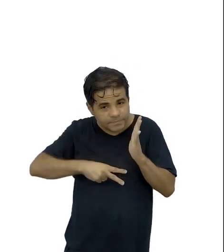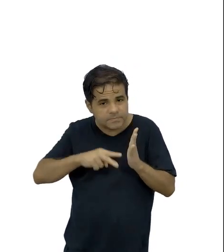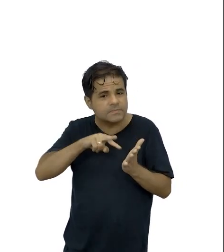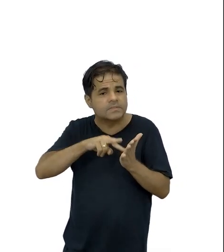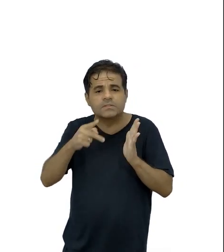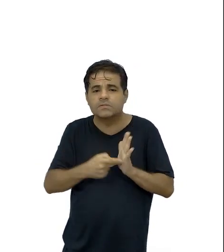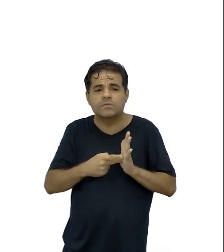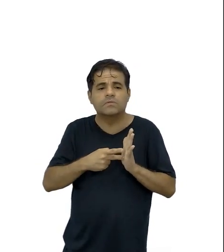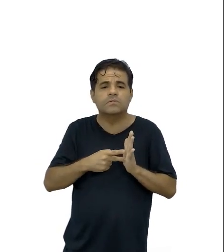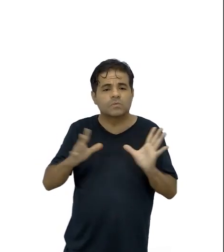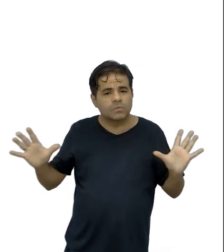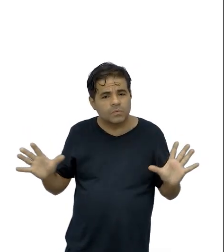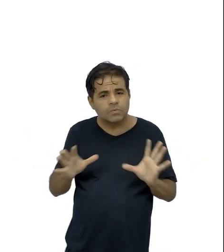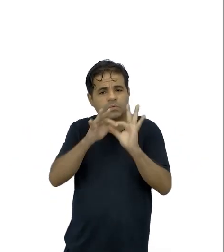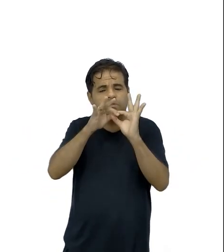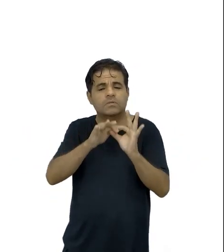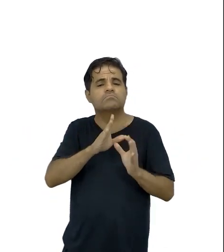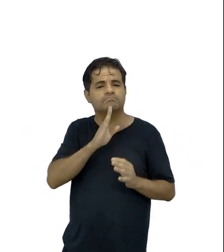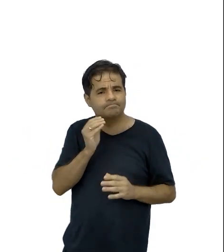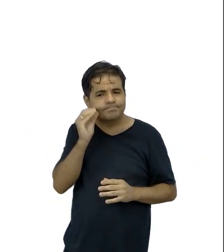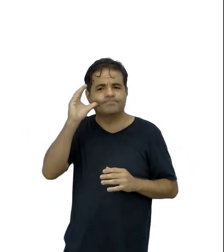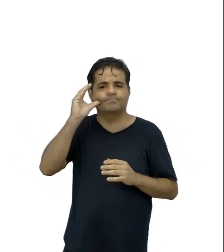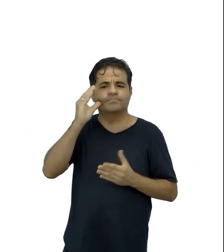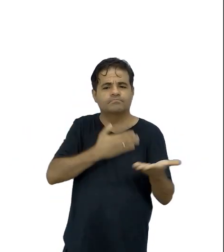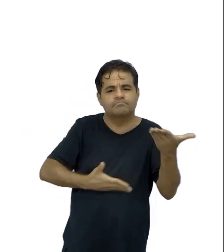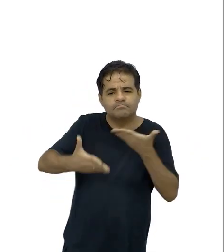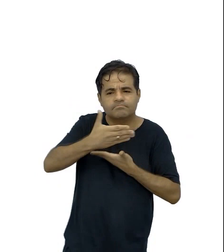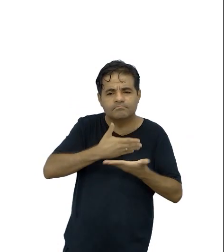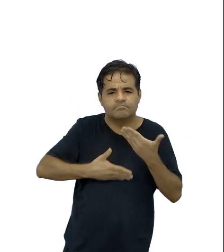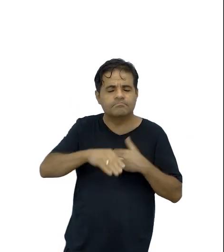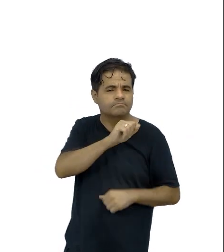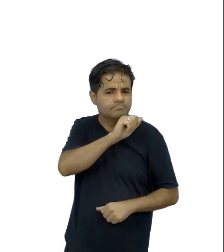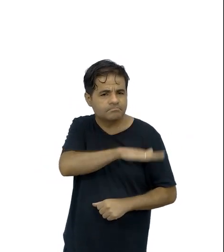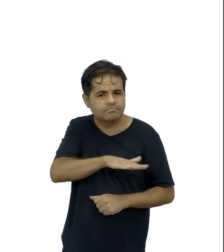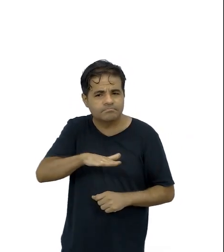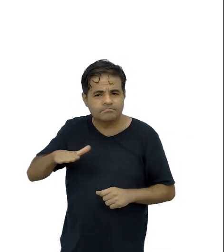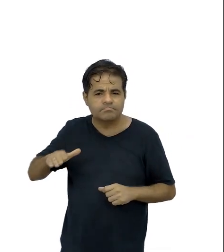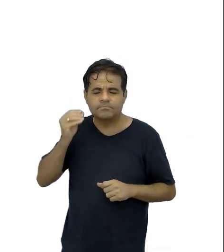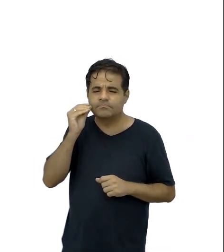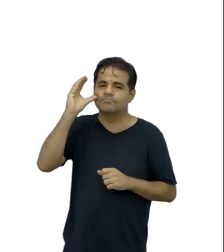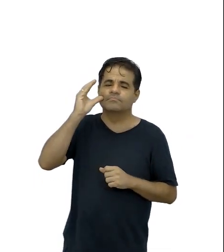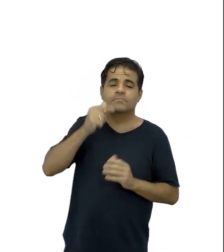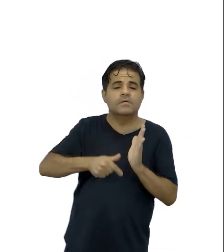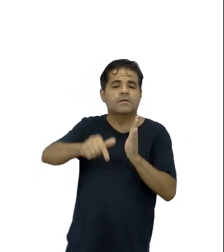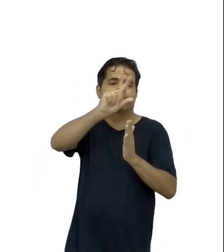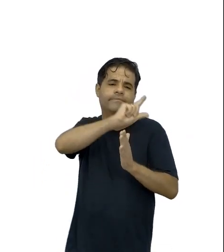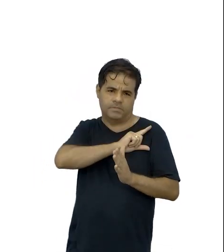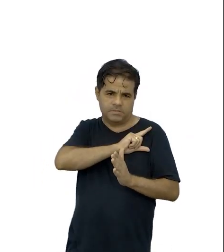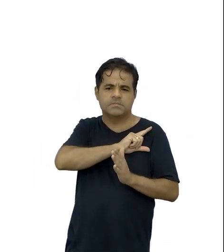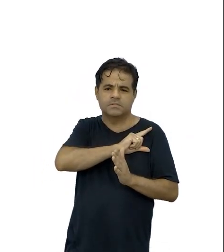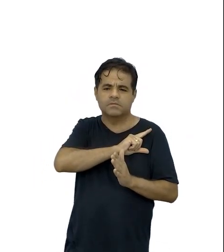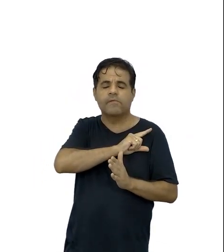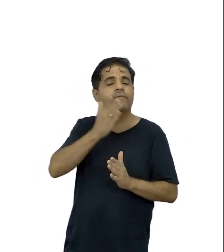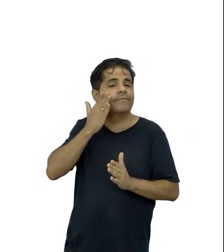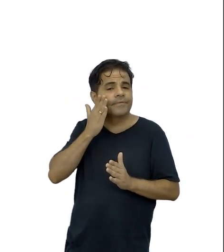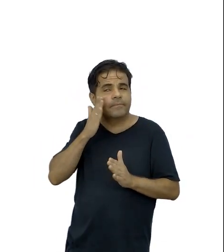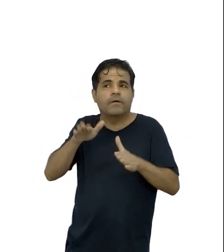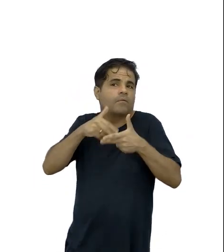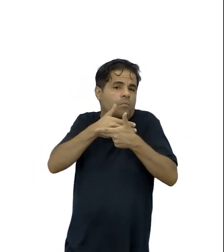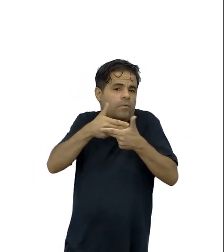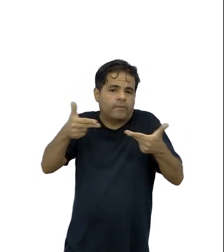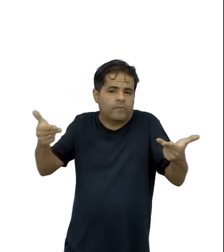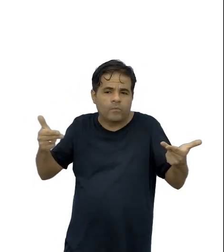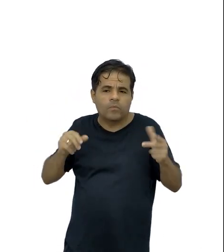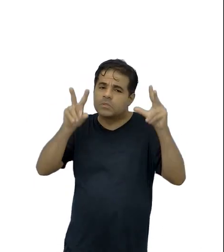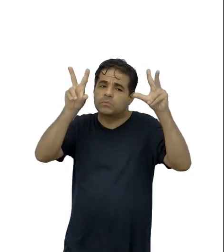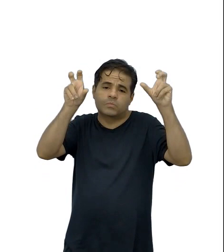significa unir os conhecimentos prévios, né? Os conhecimentos que as crianças já têm antes mesmo de saber alguma coisa